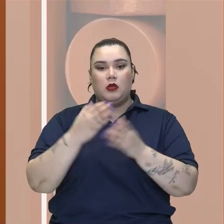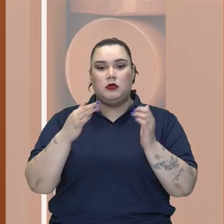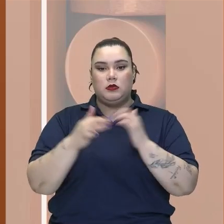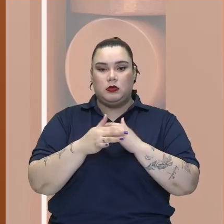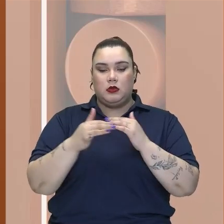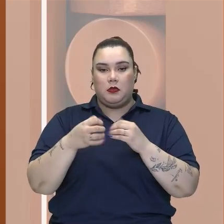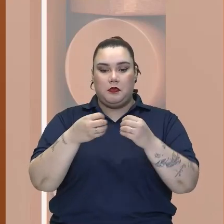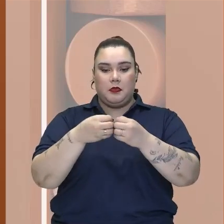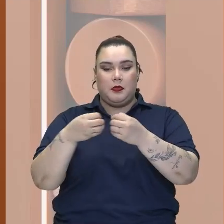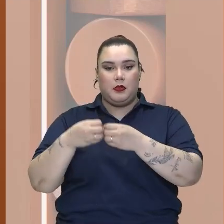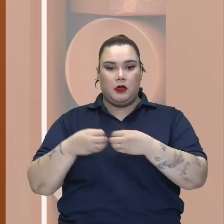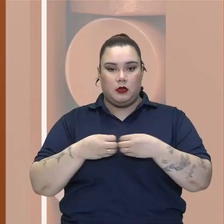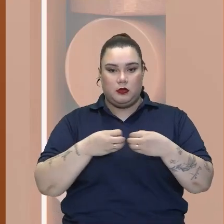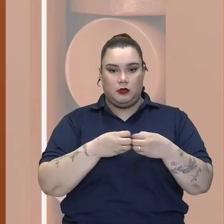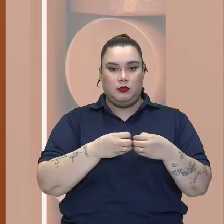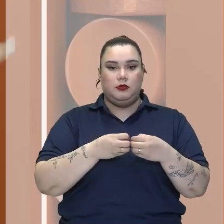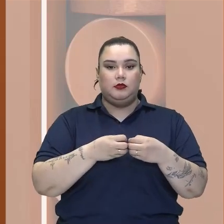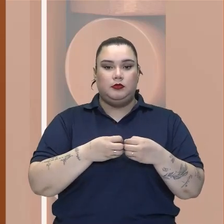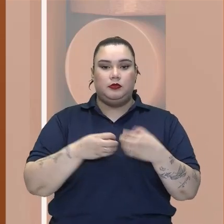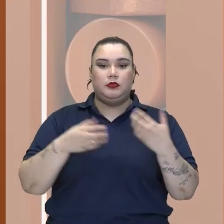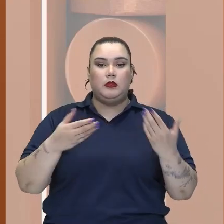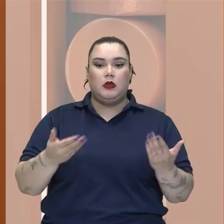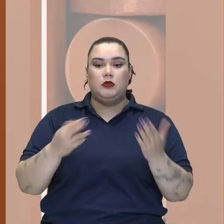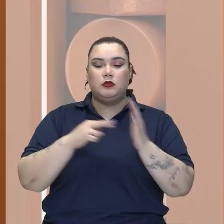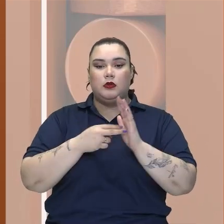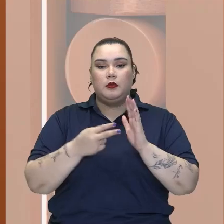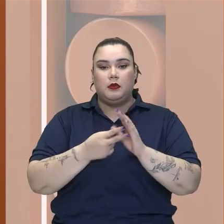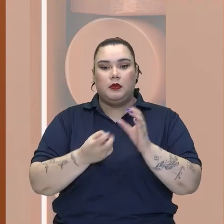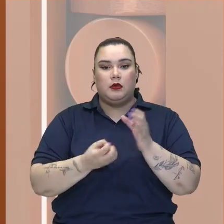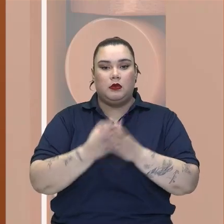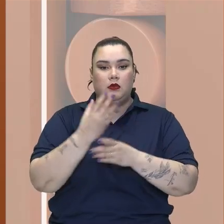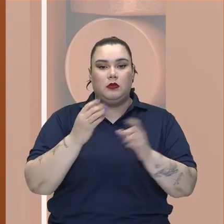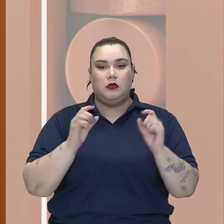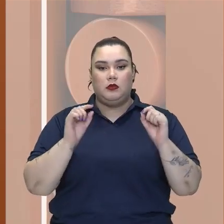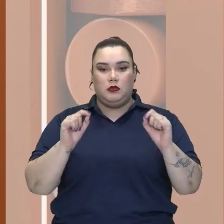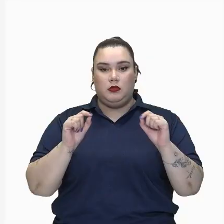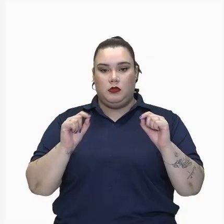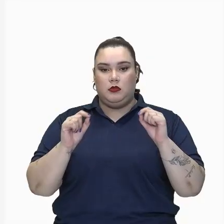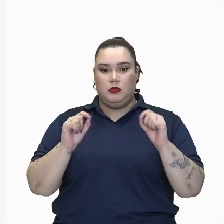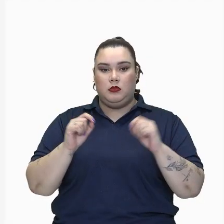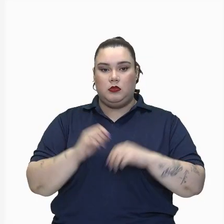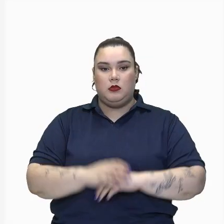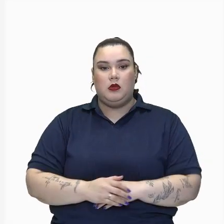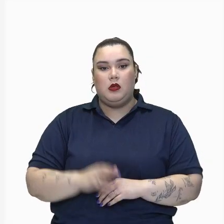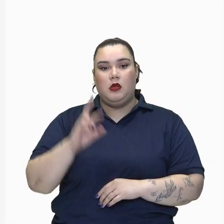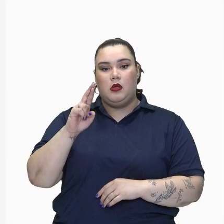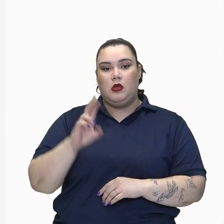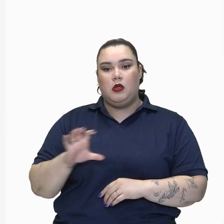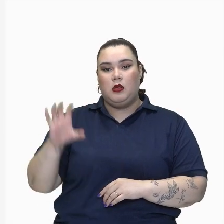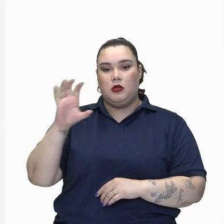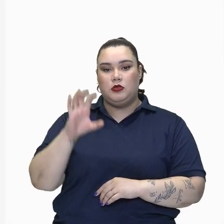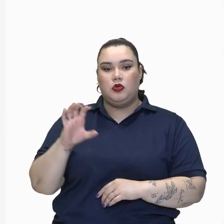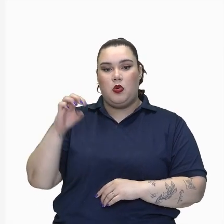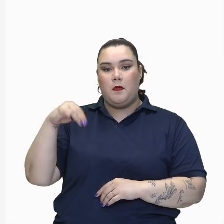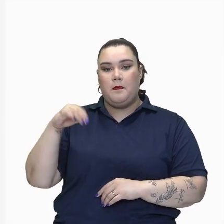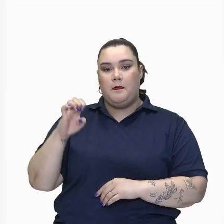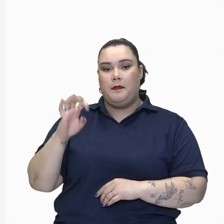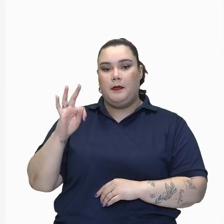cidades vizinhas. E aí nós vamos ter o processo de formação das regiões